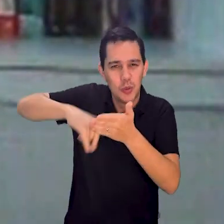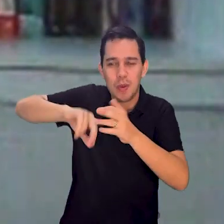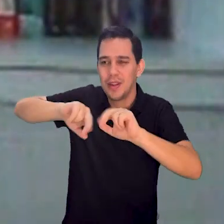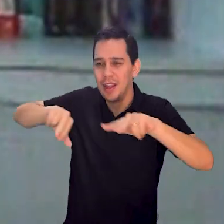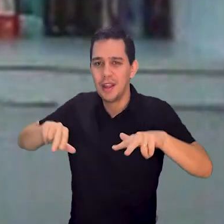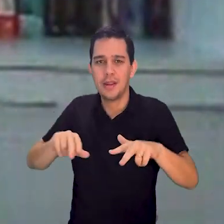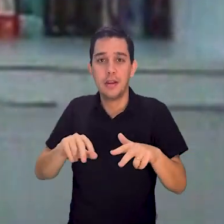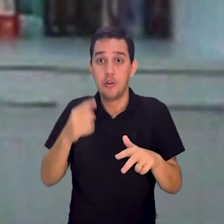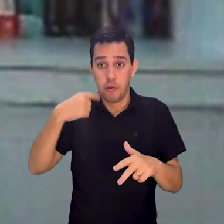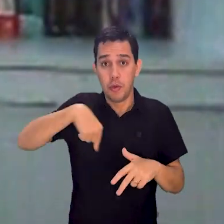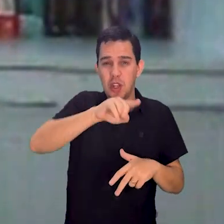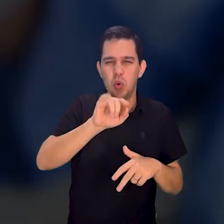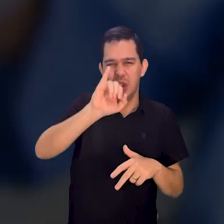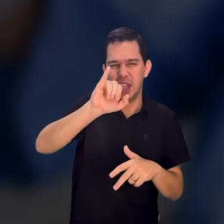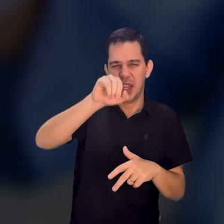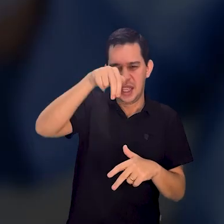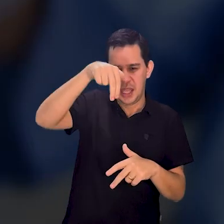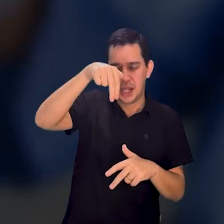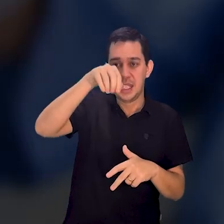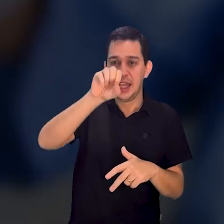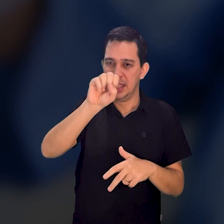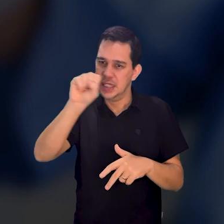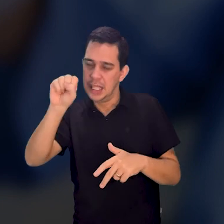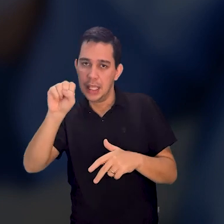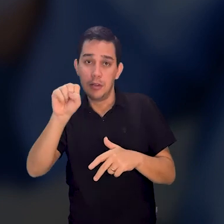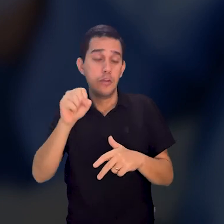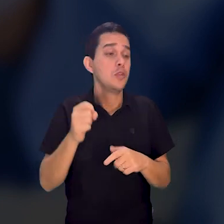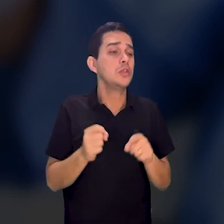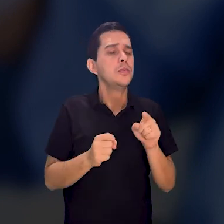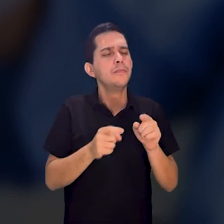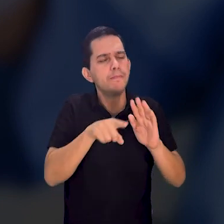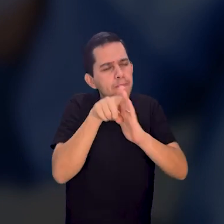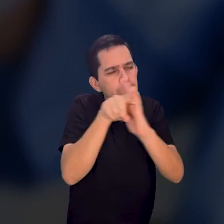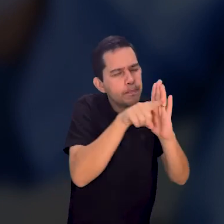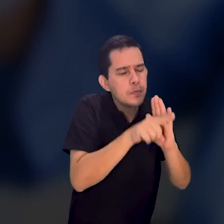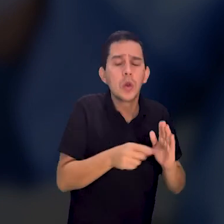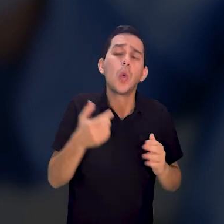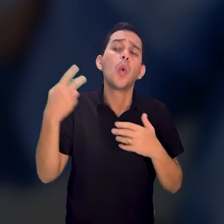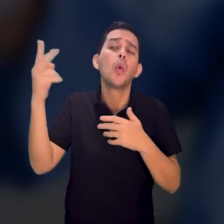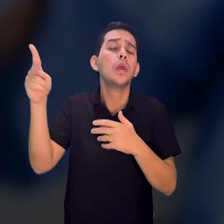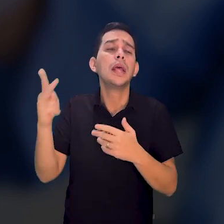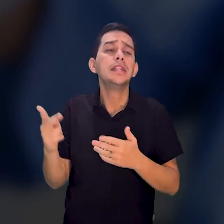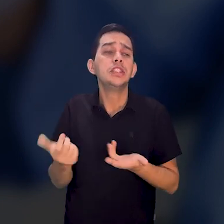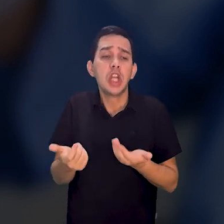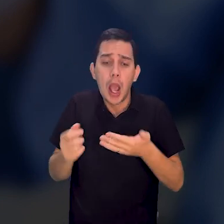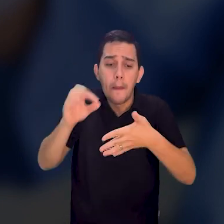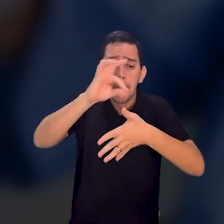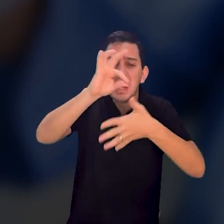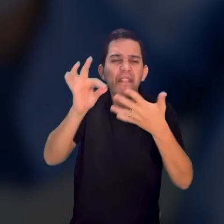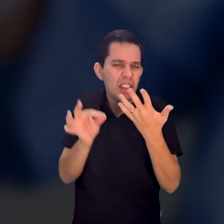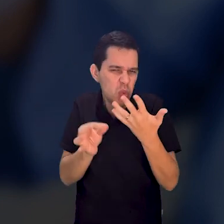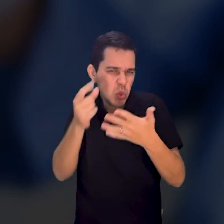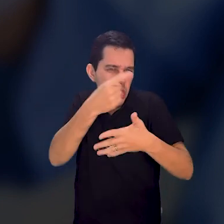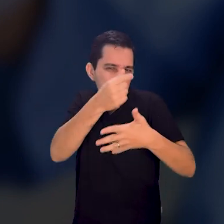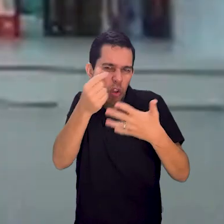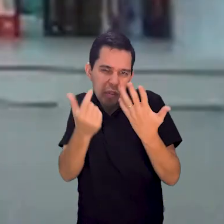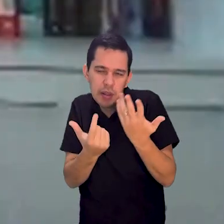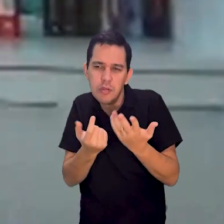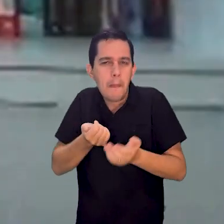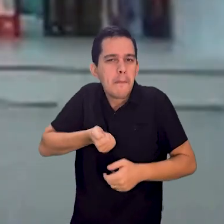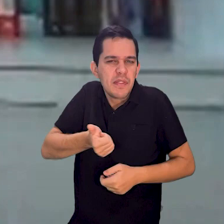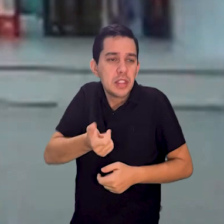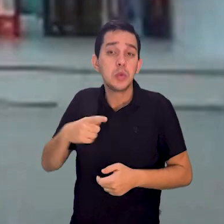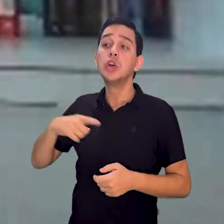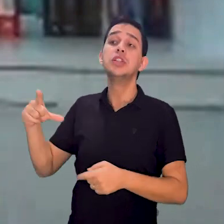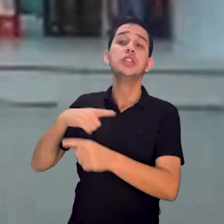identidade. Nós fizemos buscas no INSS para levantar quais daqueles pacientes tinham BPC, e nesse movimento